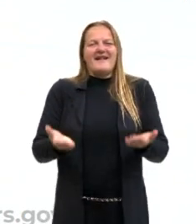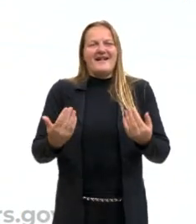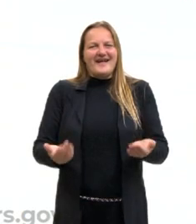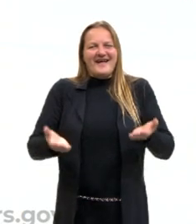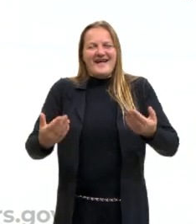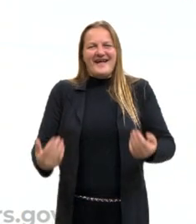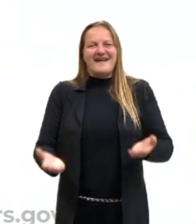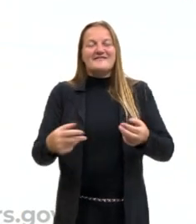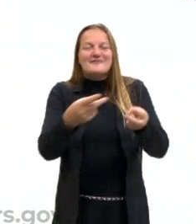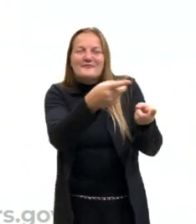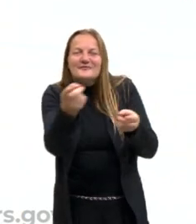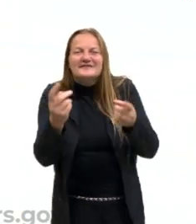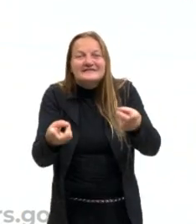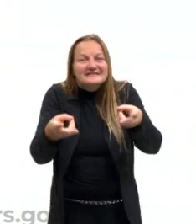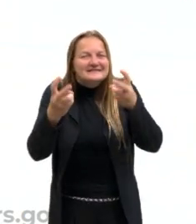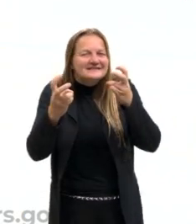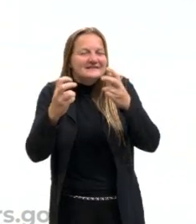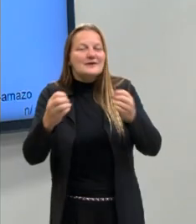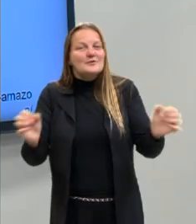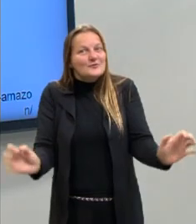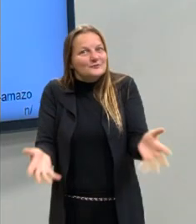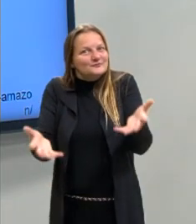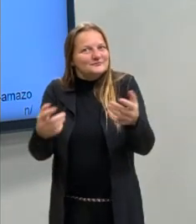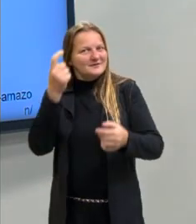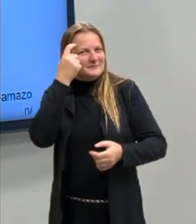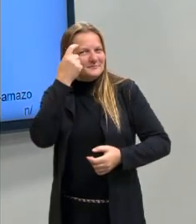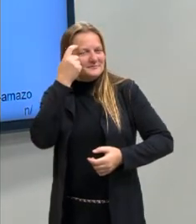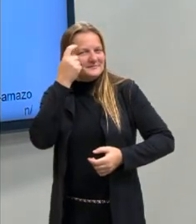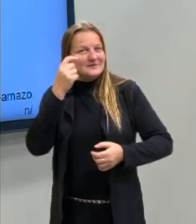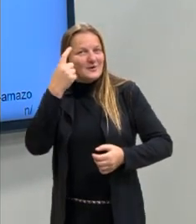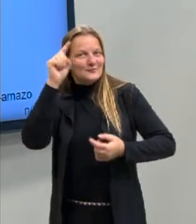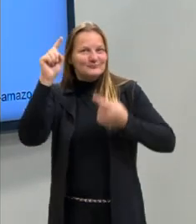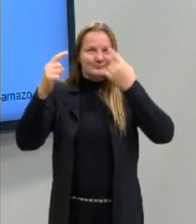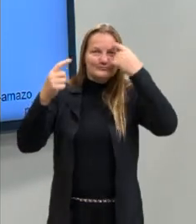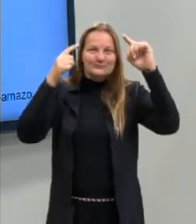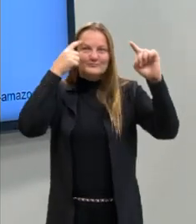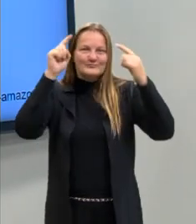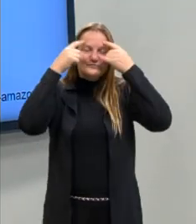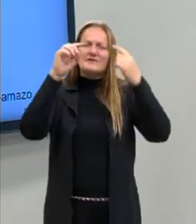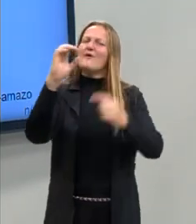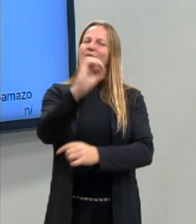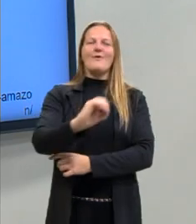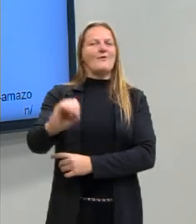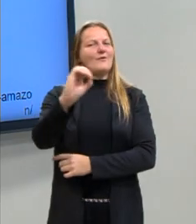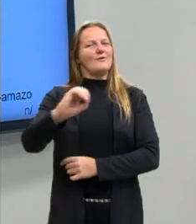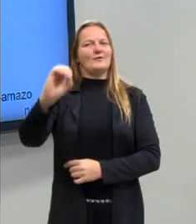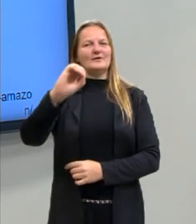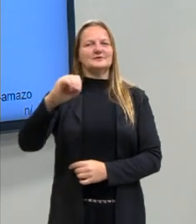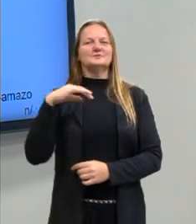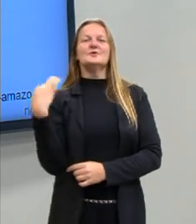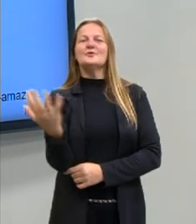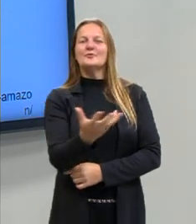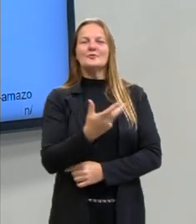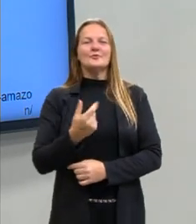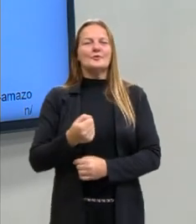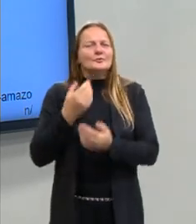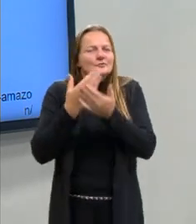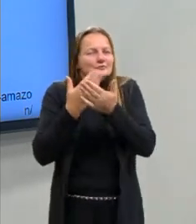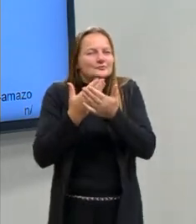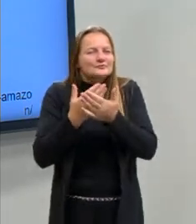contrário eu quero que vocês percebam que ela estimula muito o nosso pensamento a nossa criatividade e ela é ótima tá Todos devem